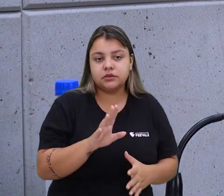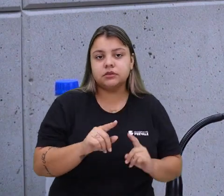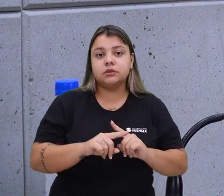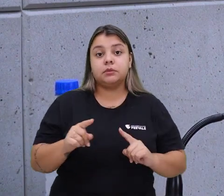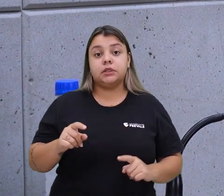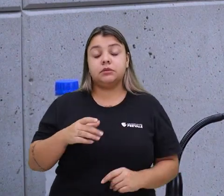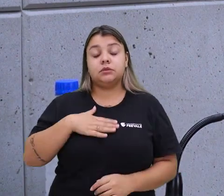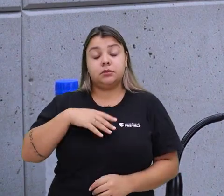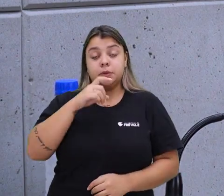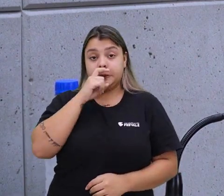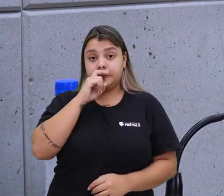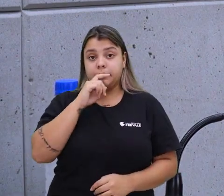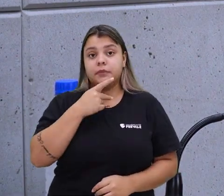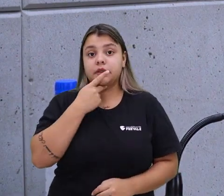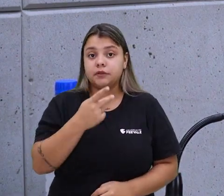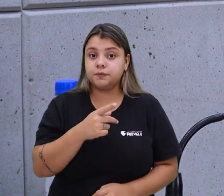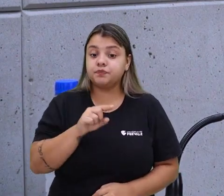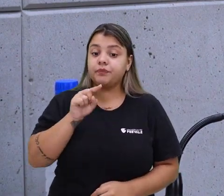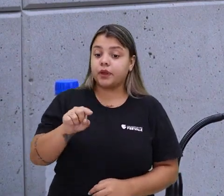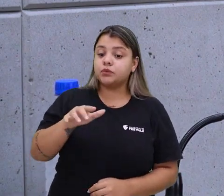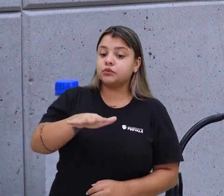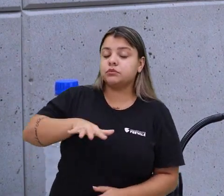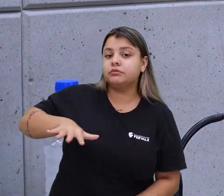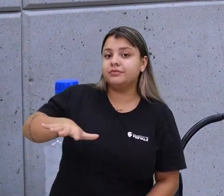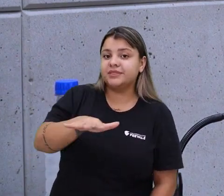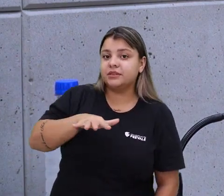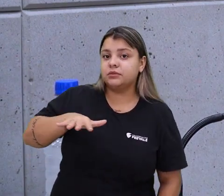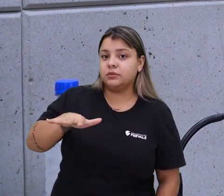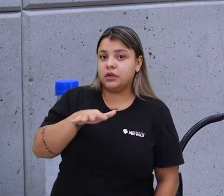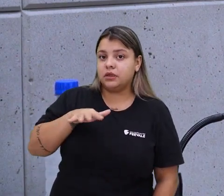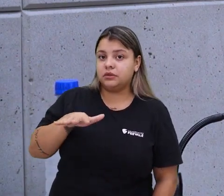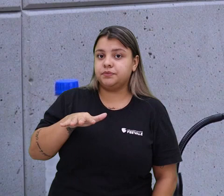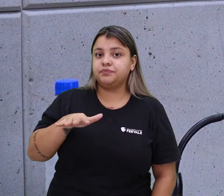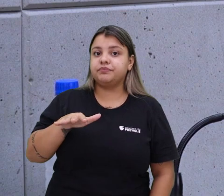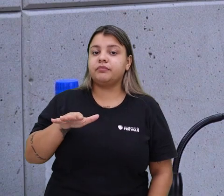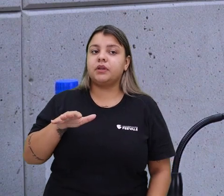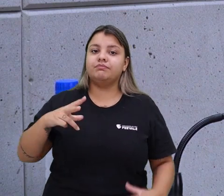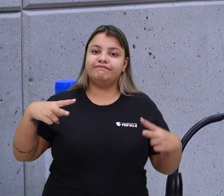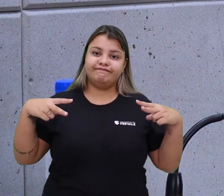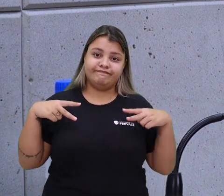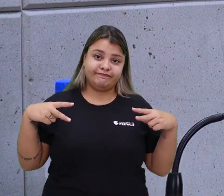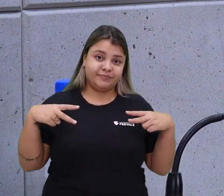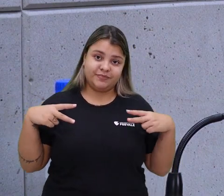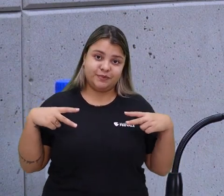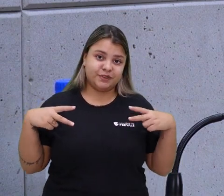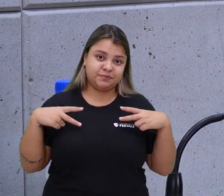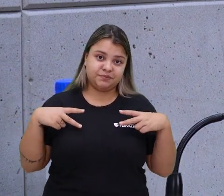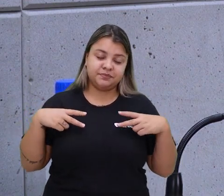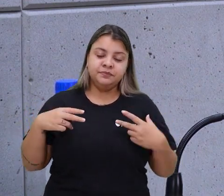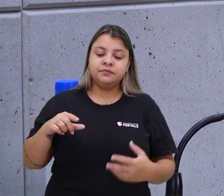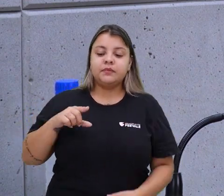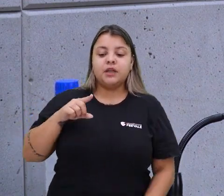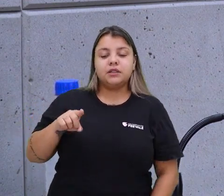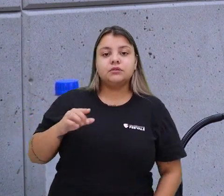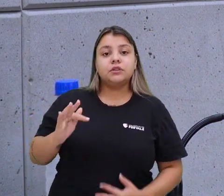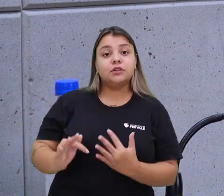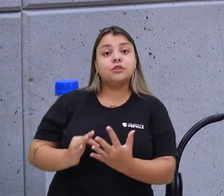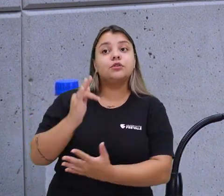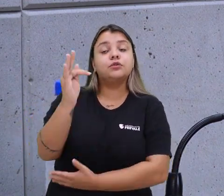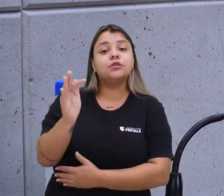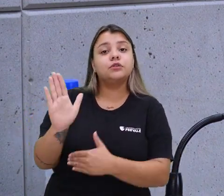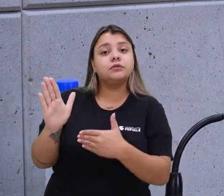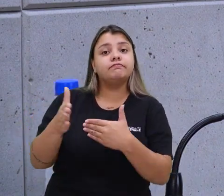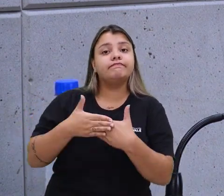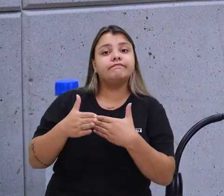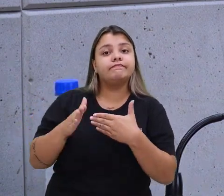olha tu tá no setor ã privado né isso aí vai acabar te fechando